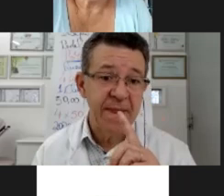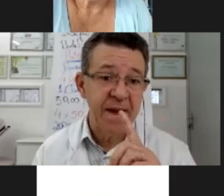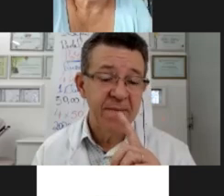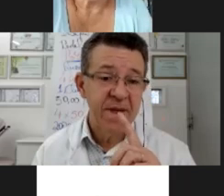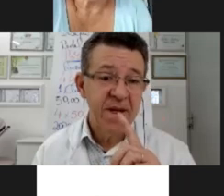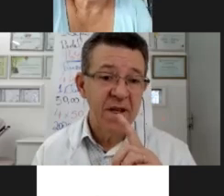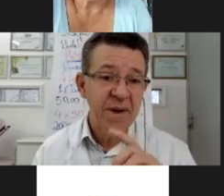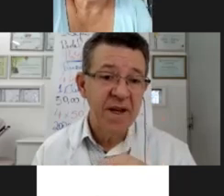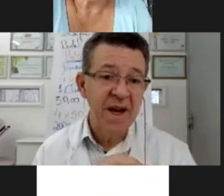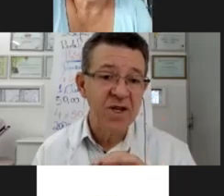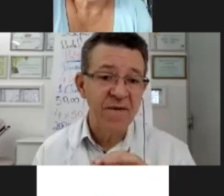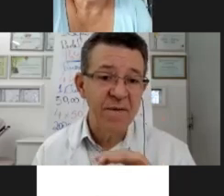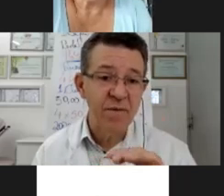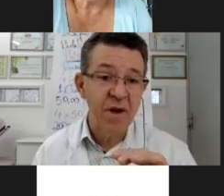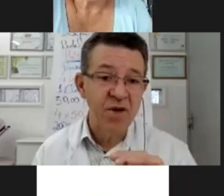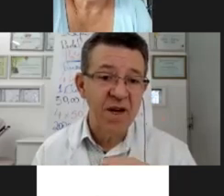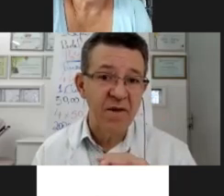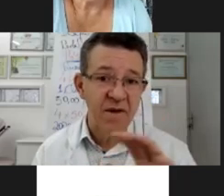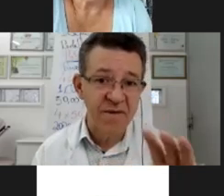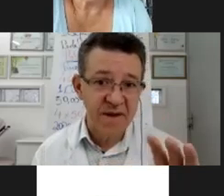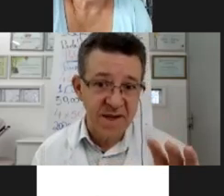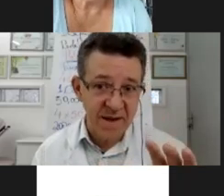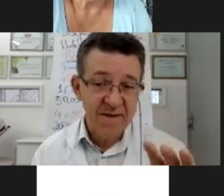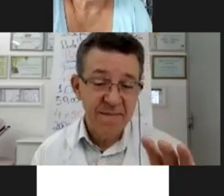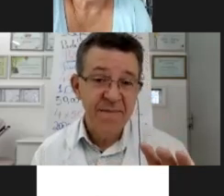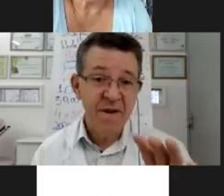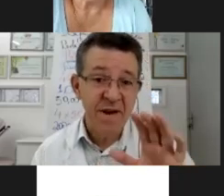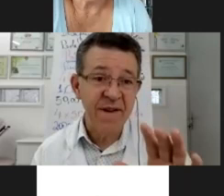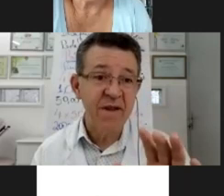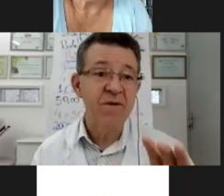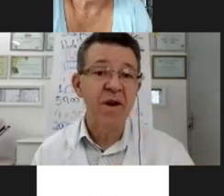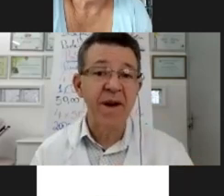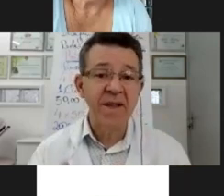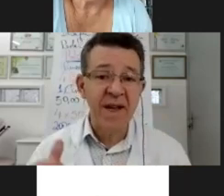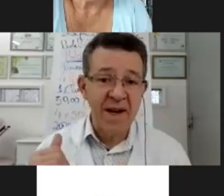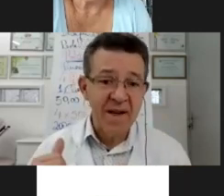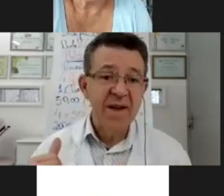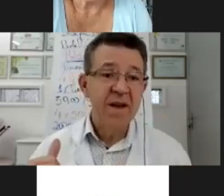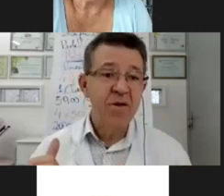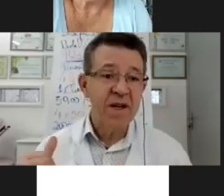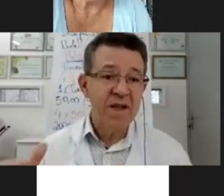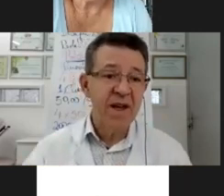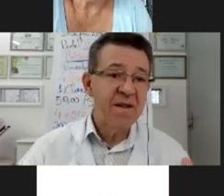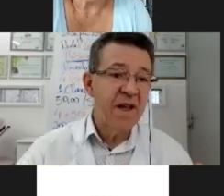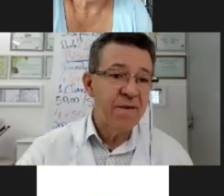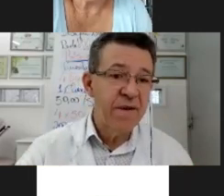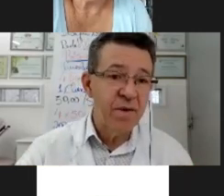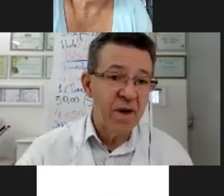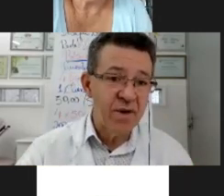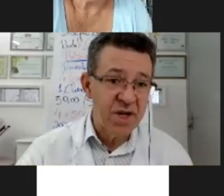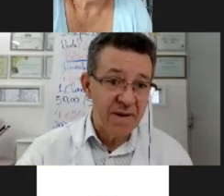fibromialgia, tá? Então, para quem acha que fibromialgia não há o que fazer... Então, vai vendo. Então, a mãe dela, eu tratei